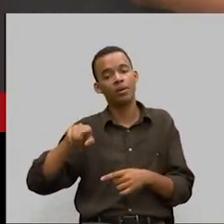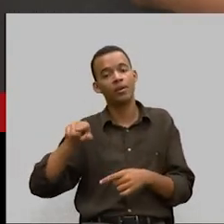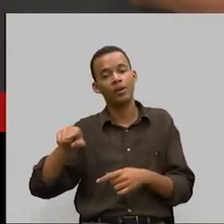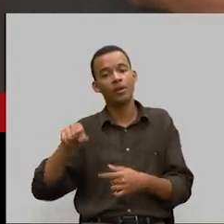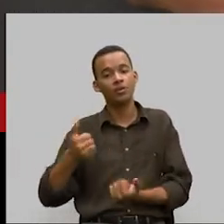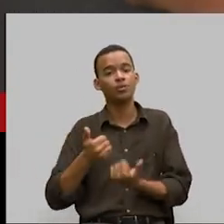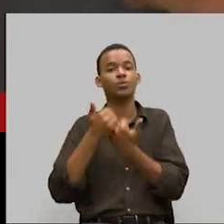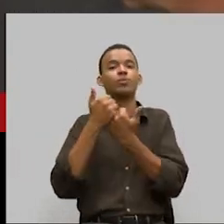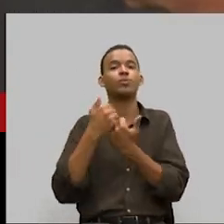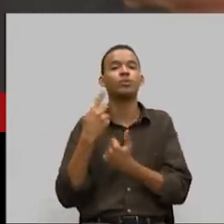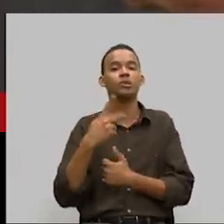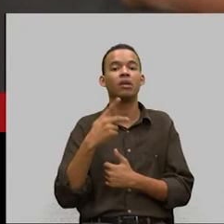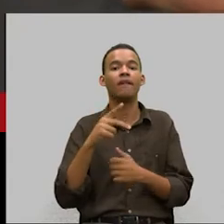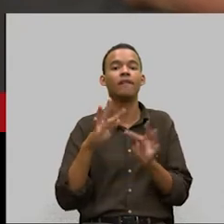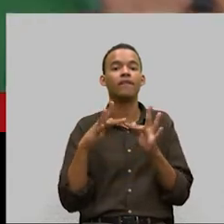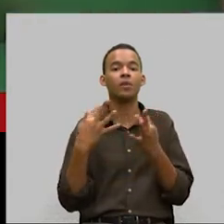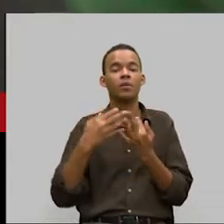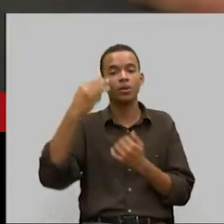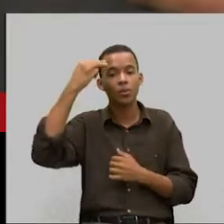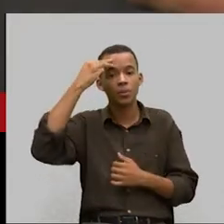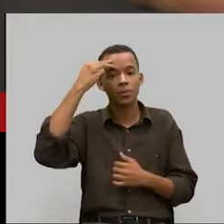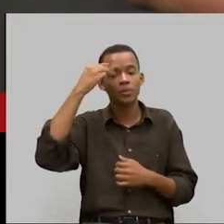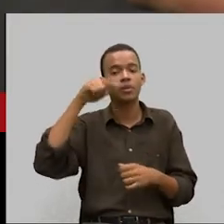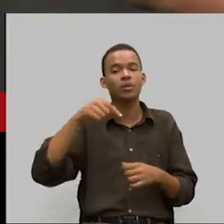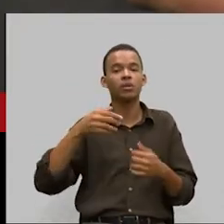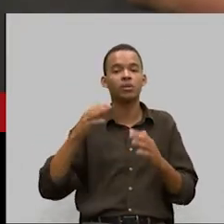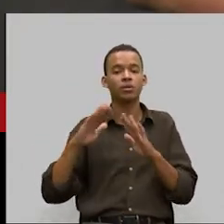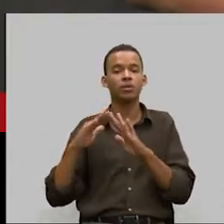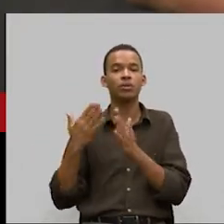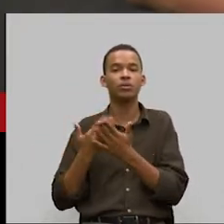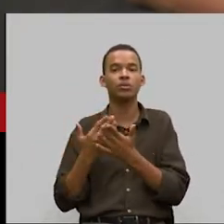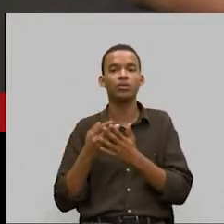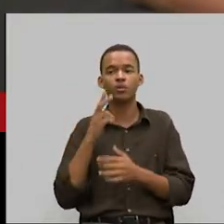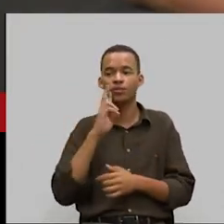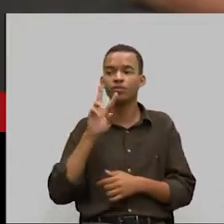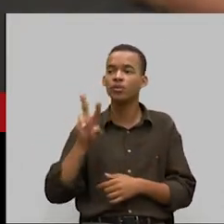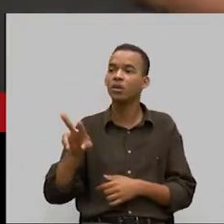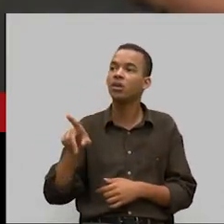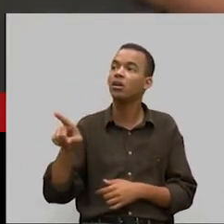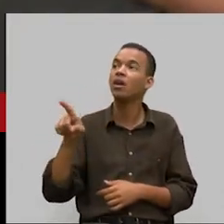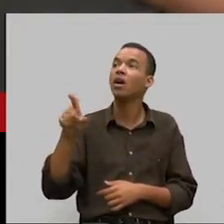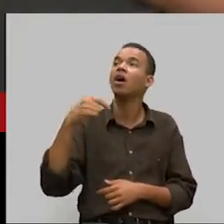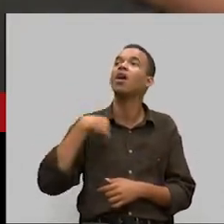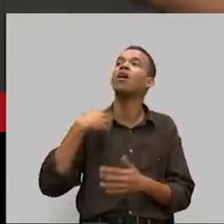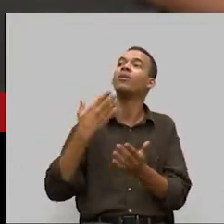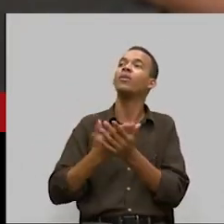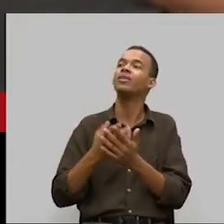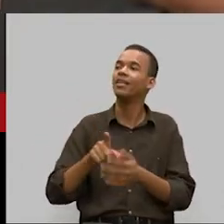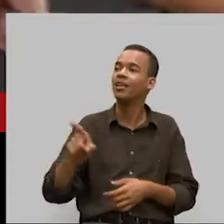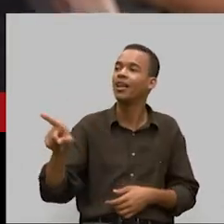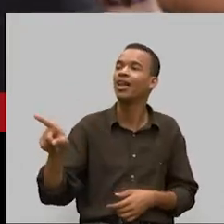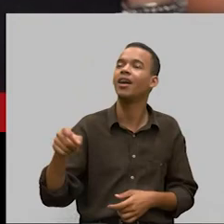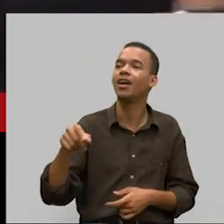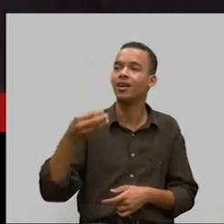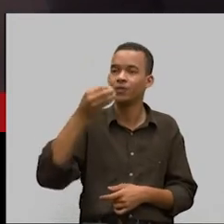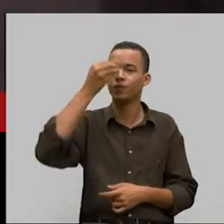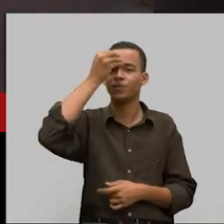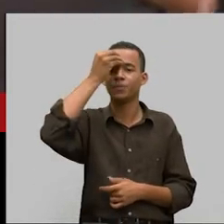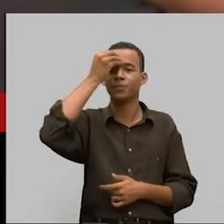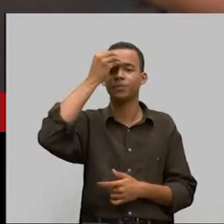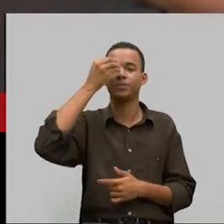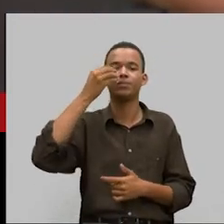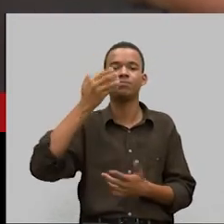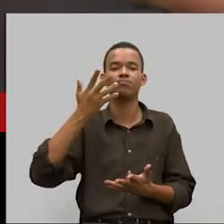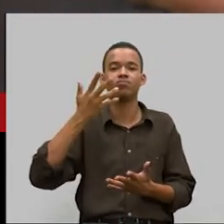memória é aquela escola que ele passa ali e vê ali eu estudei ou não estudei mas meus filhos estudaram